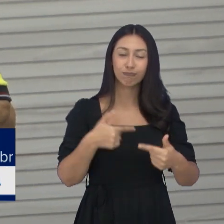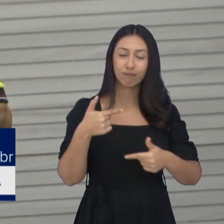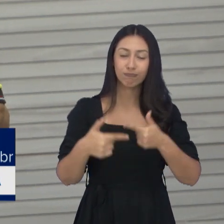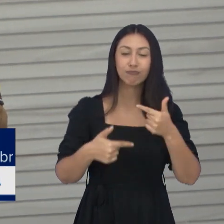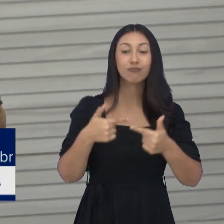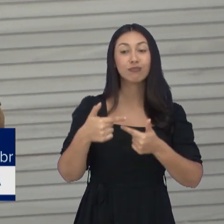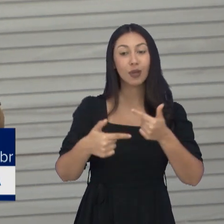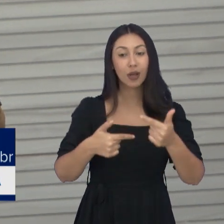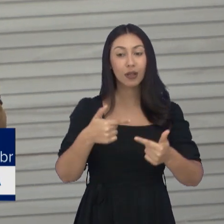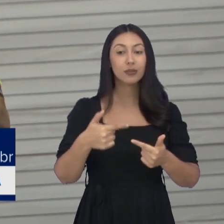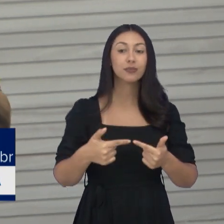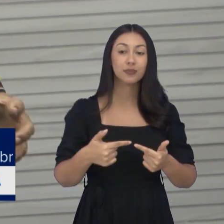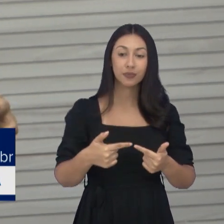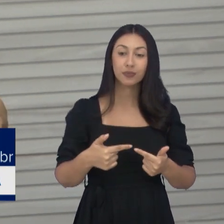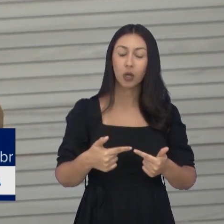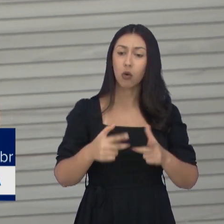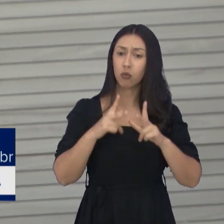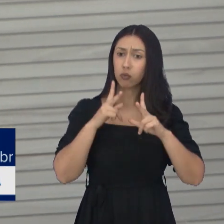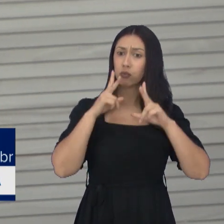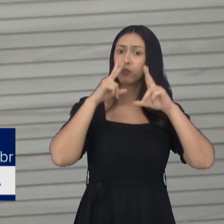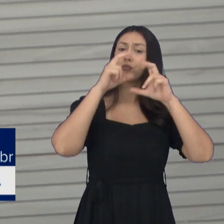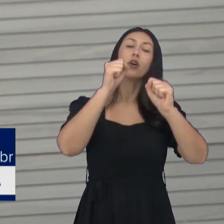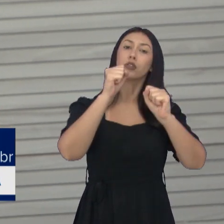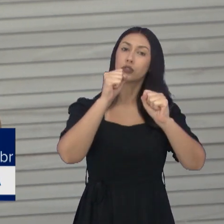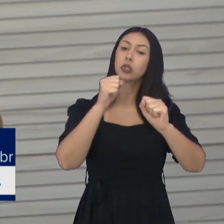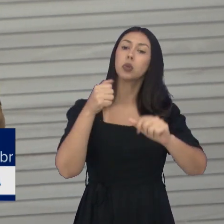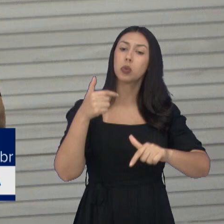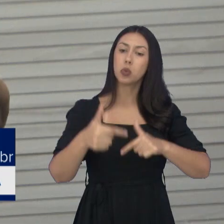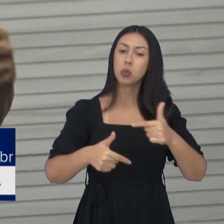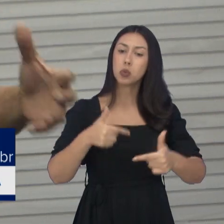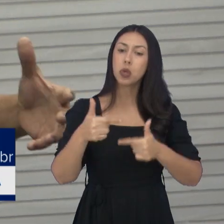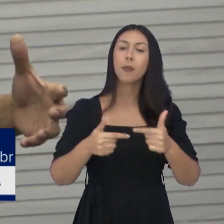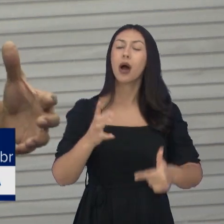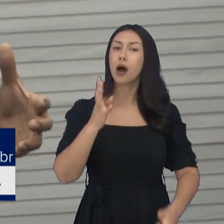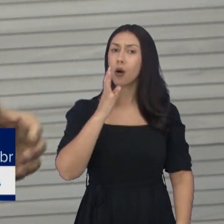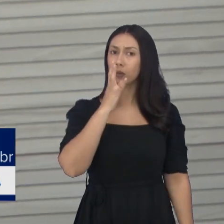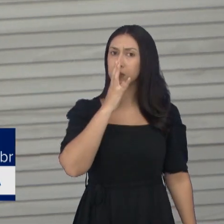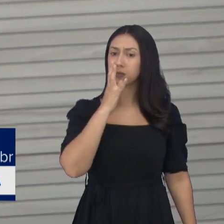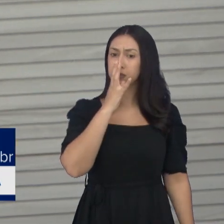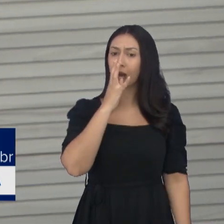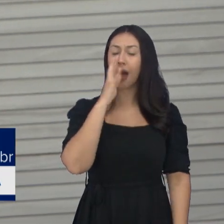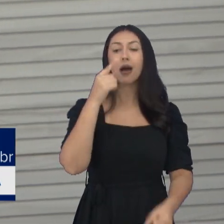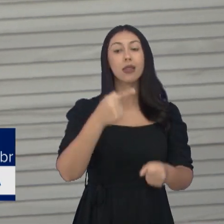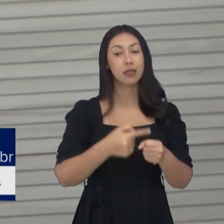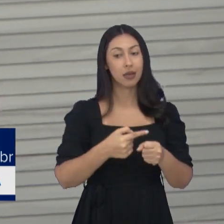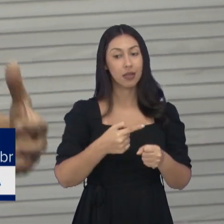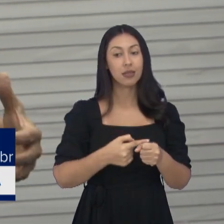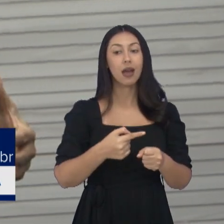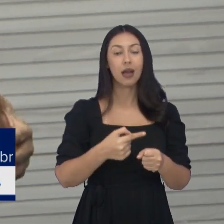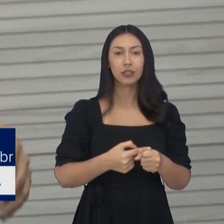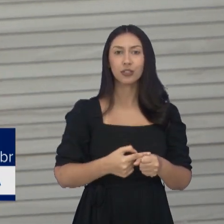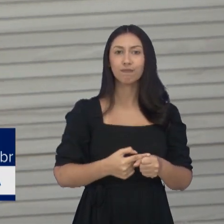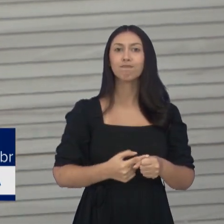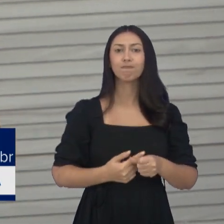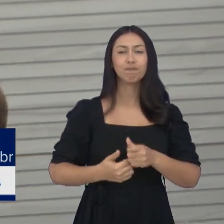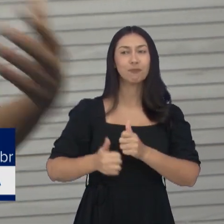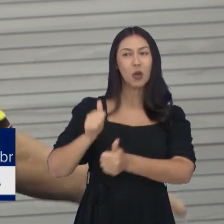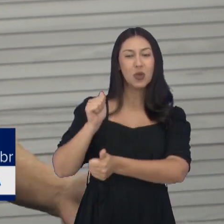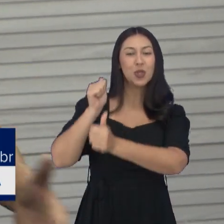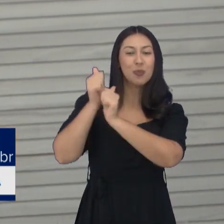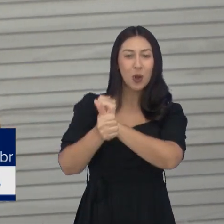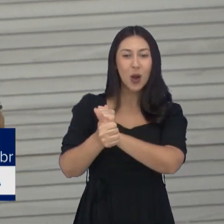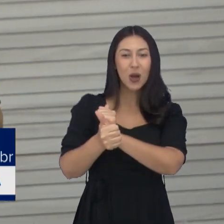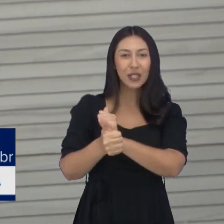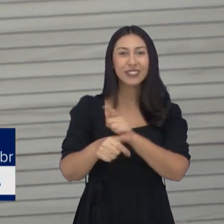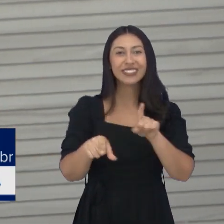um trabalho forte, um trabalho reconhecido pela cidade, atleta,